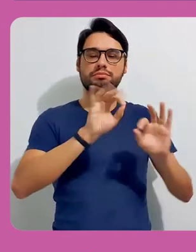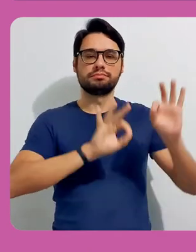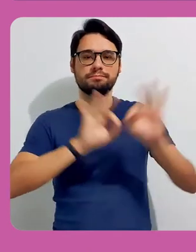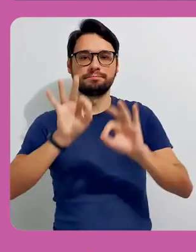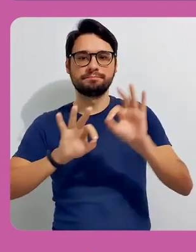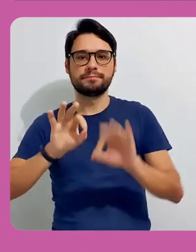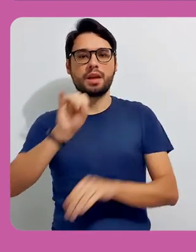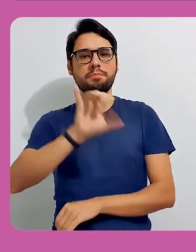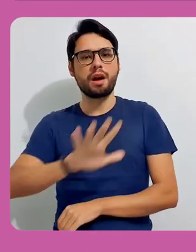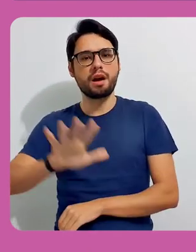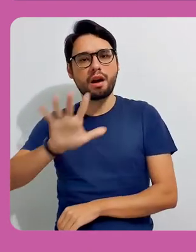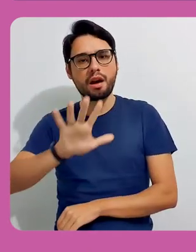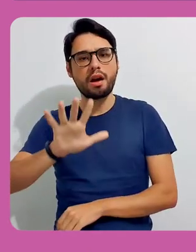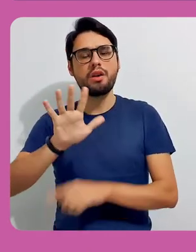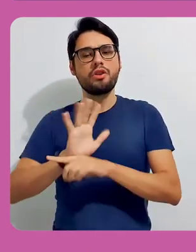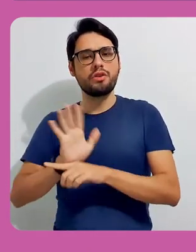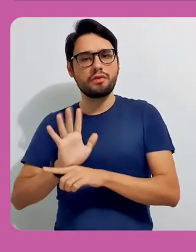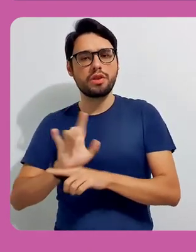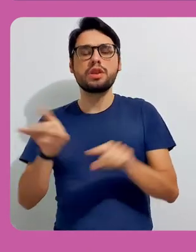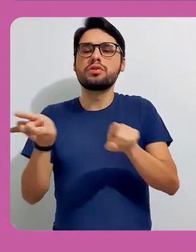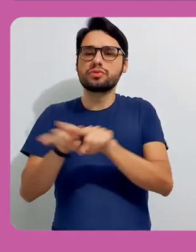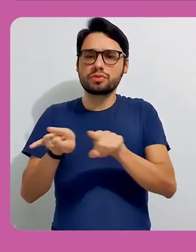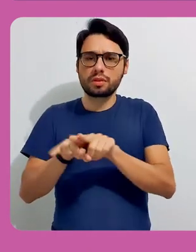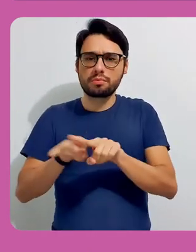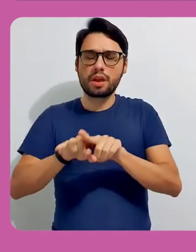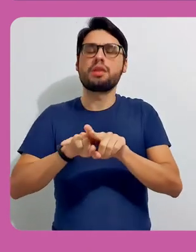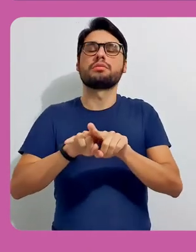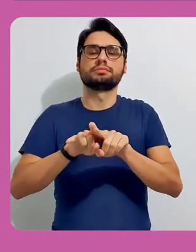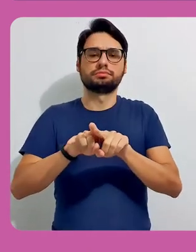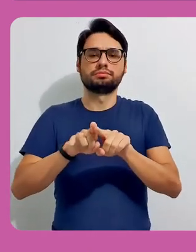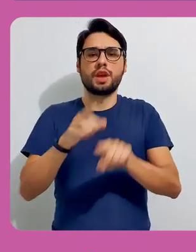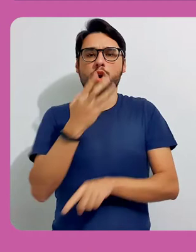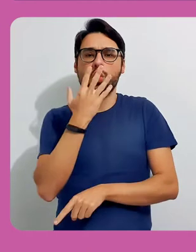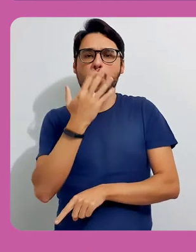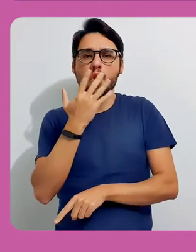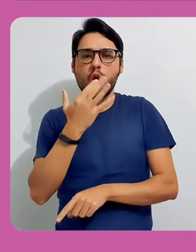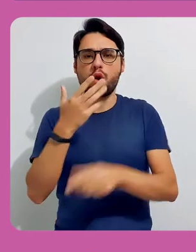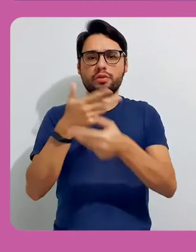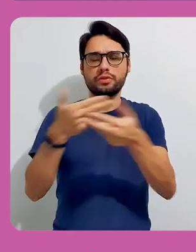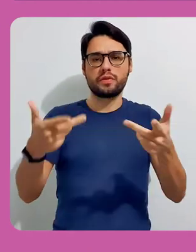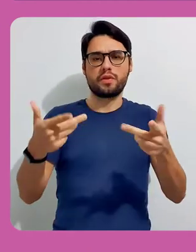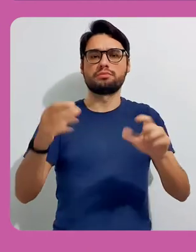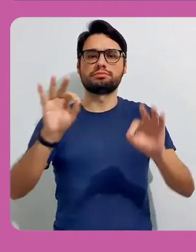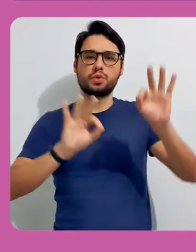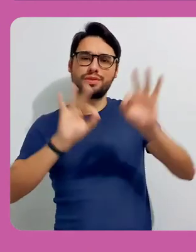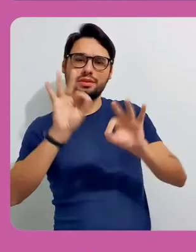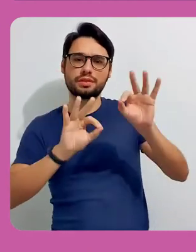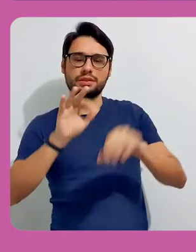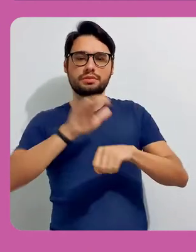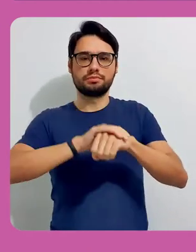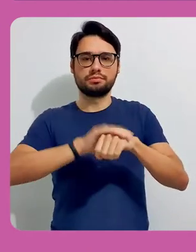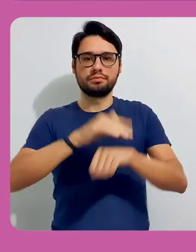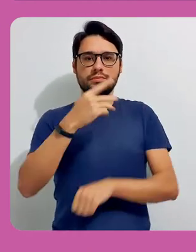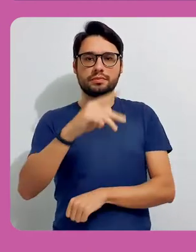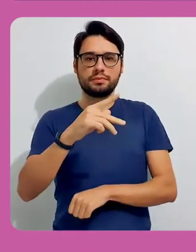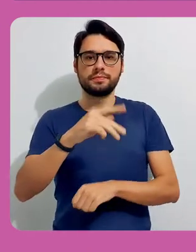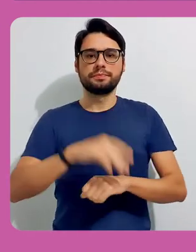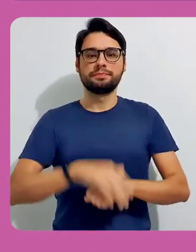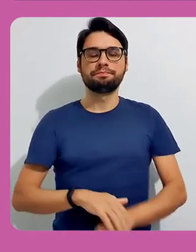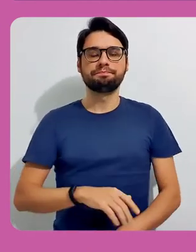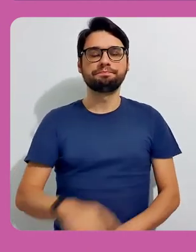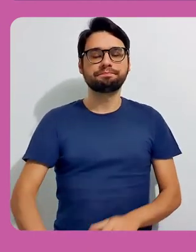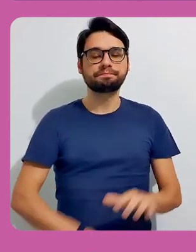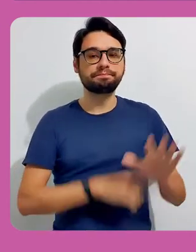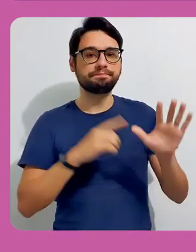os ou aquele editor de texto permite a inclusão de imagens vídeos em formatação do texto